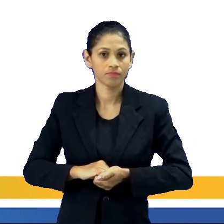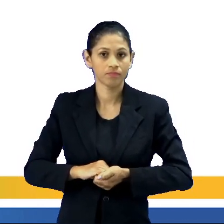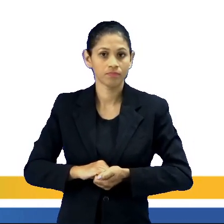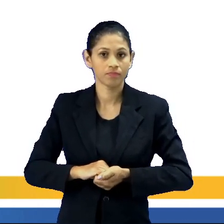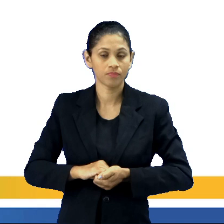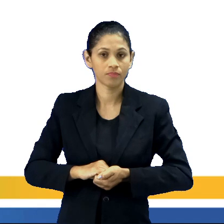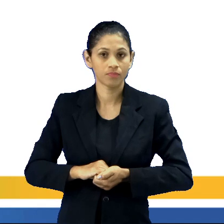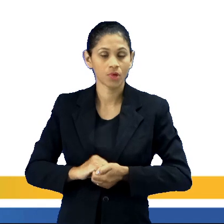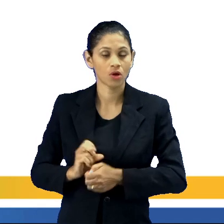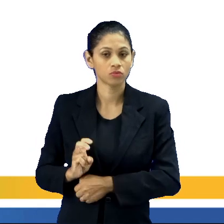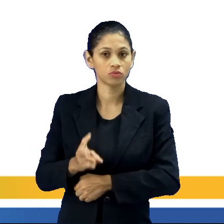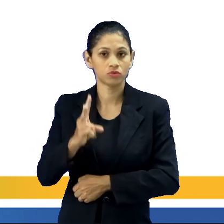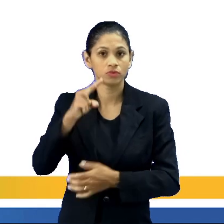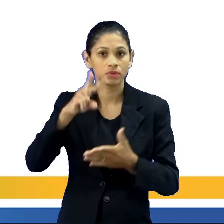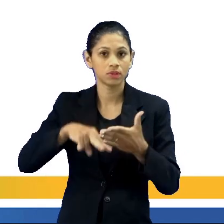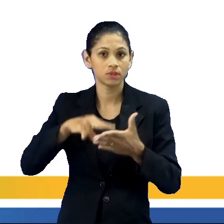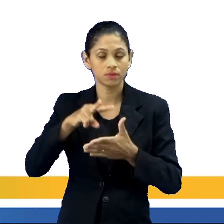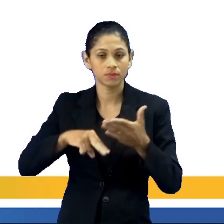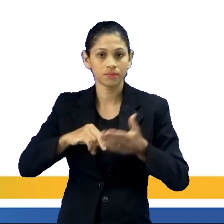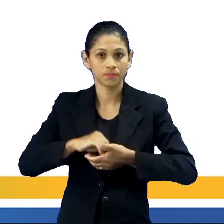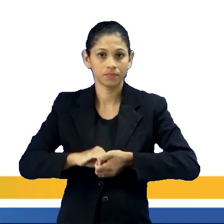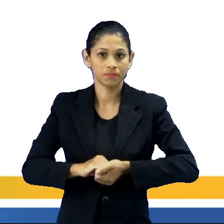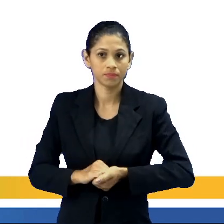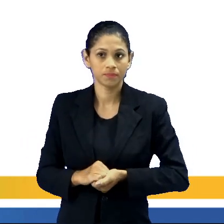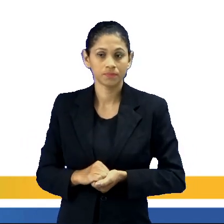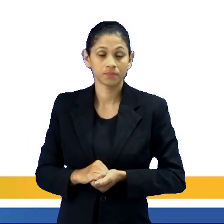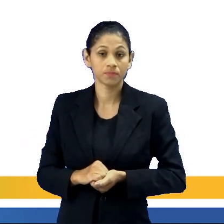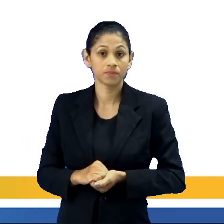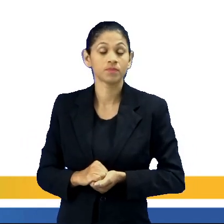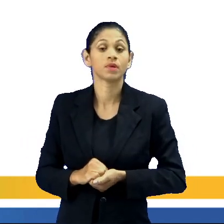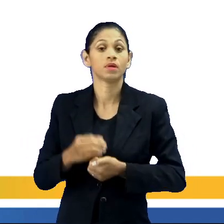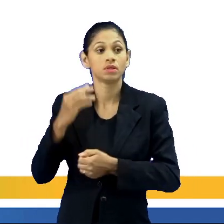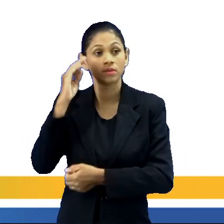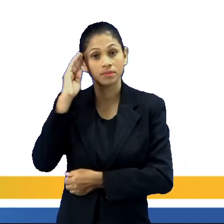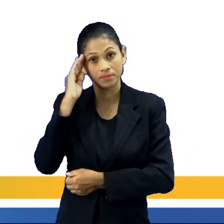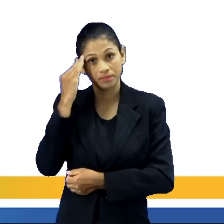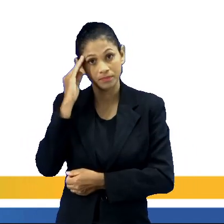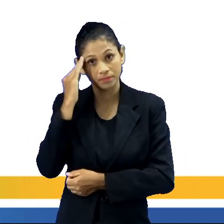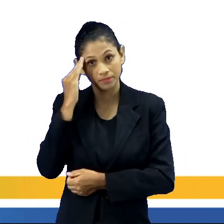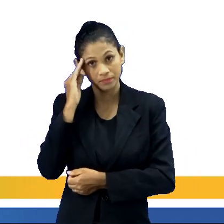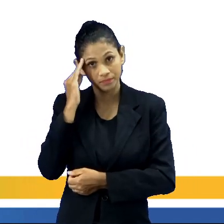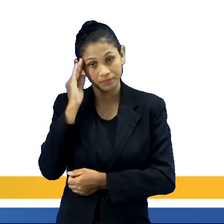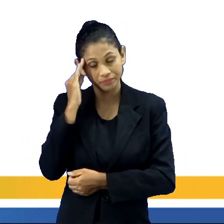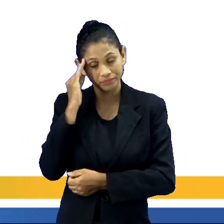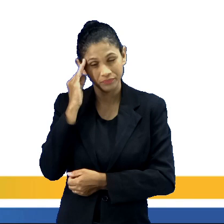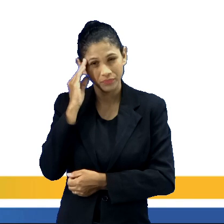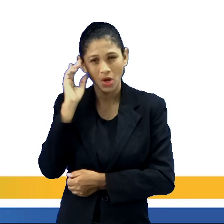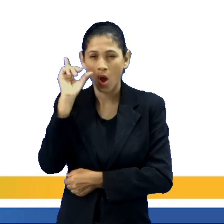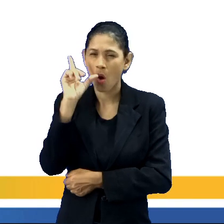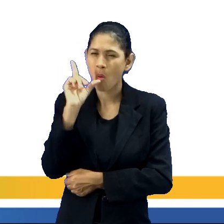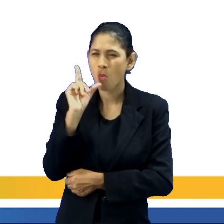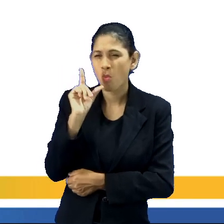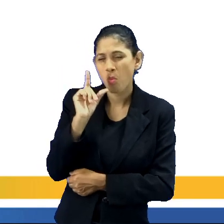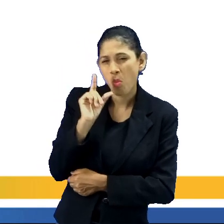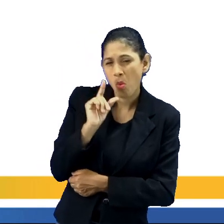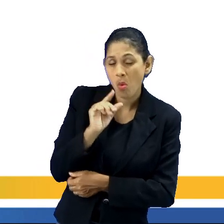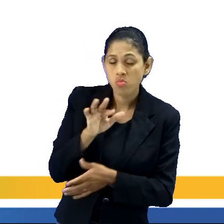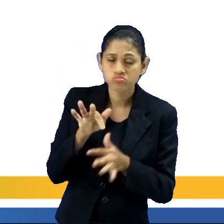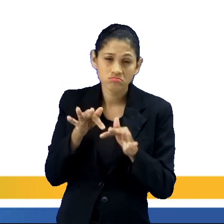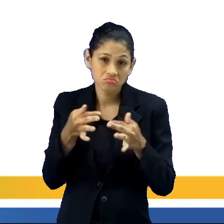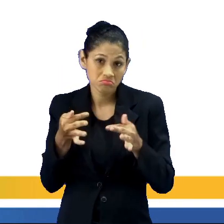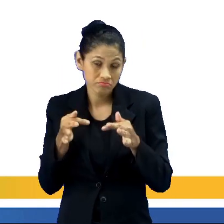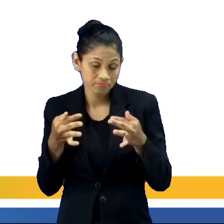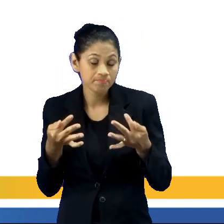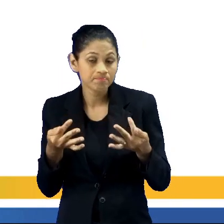continuar a leitura com atenção. Esse entendimento do tema, ainda que seja um pouco raso, nos